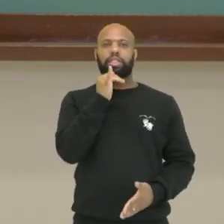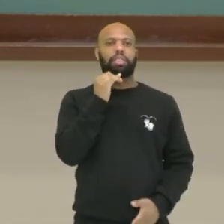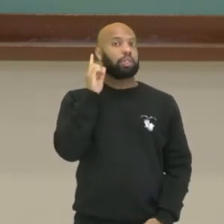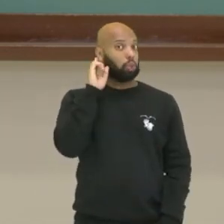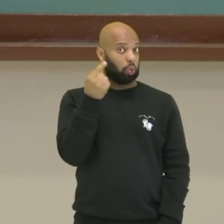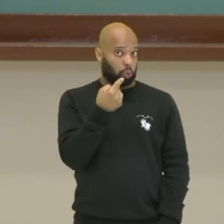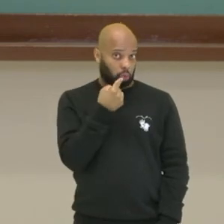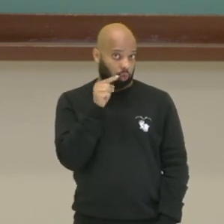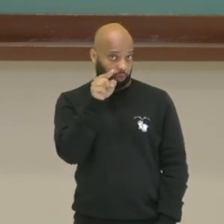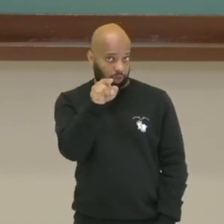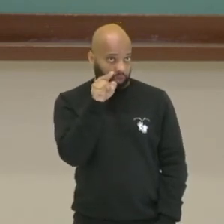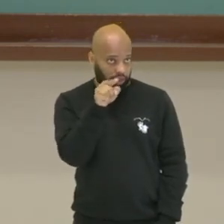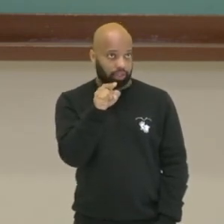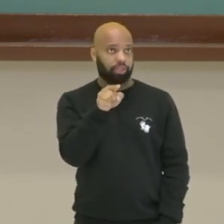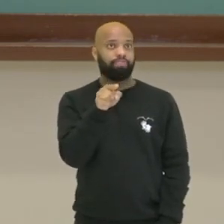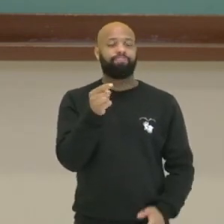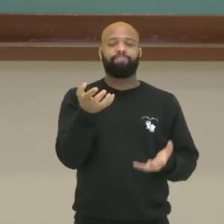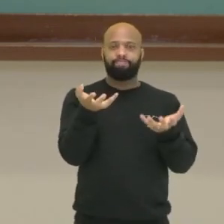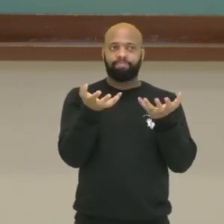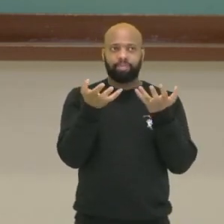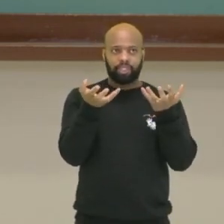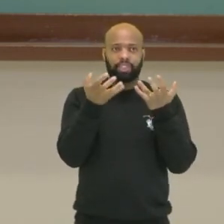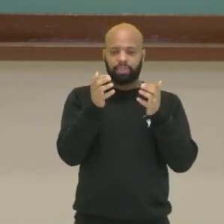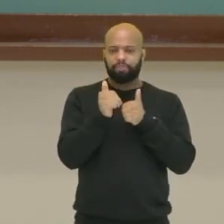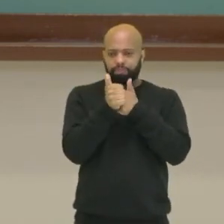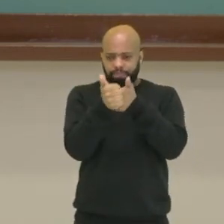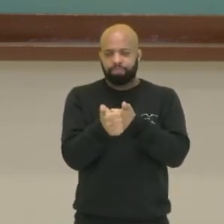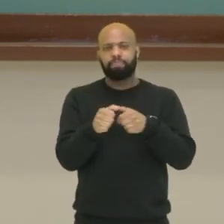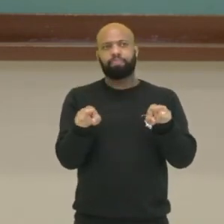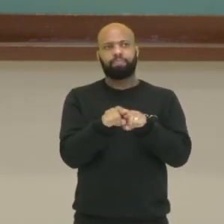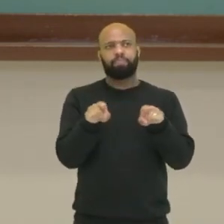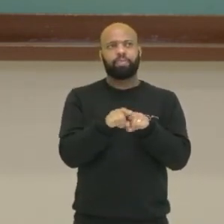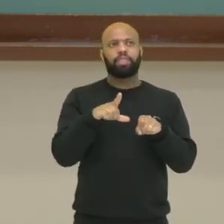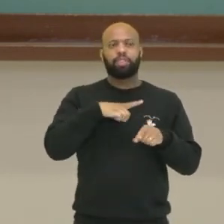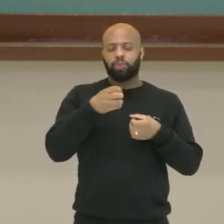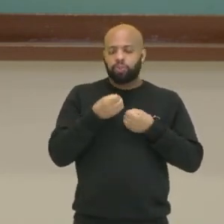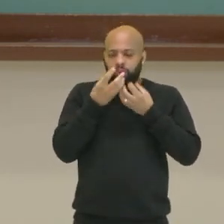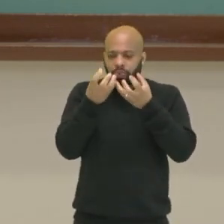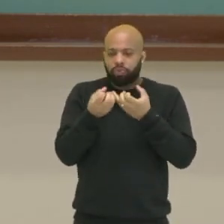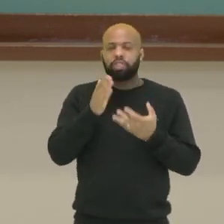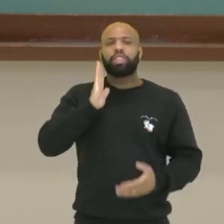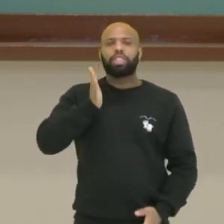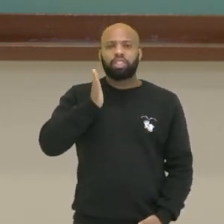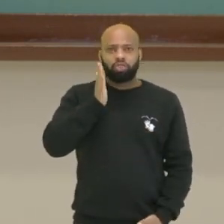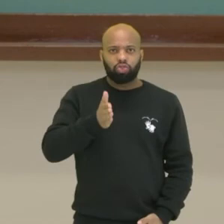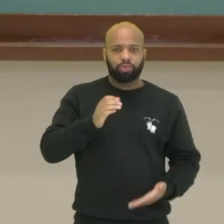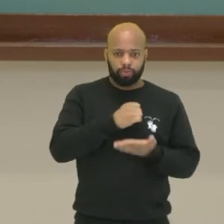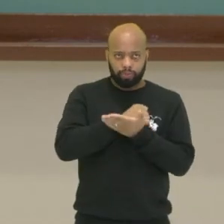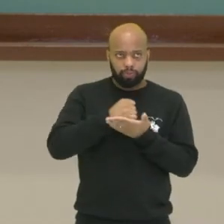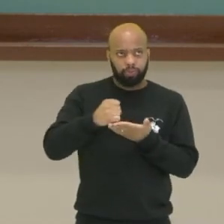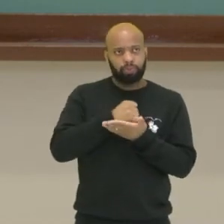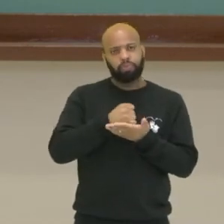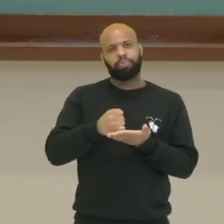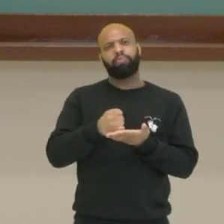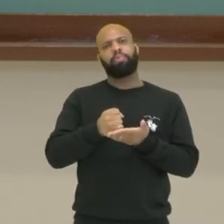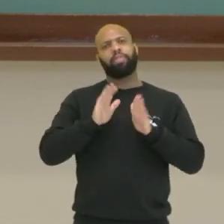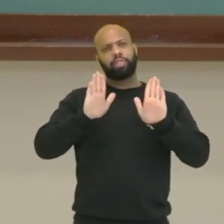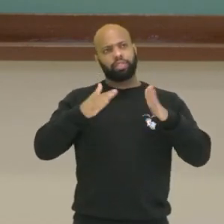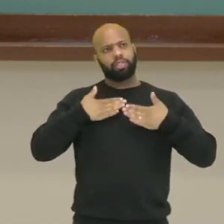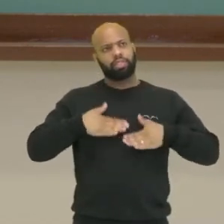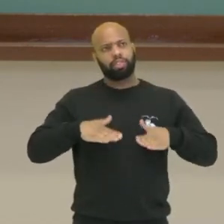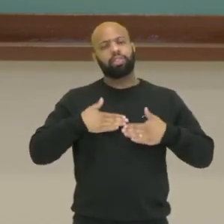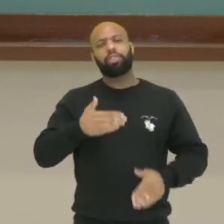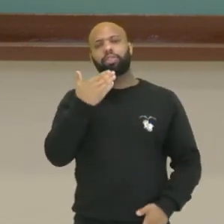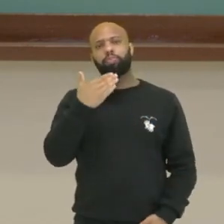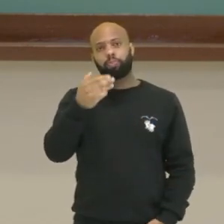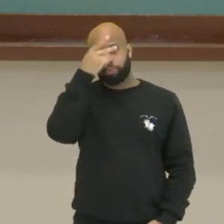auditiva, você quer acompanhar determinada notícia que já foi transmitido? Ora, não se preocupe,